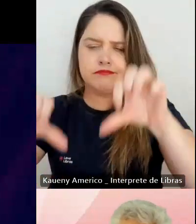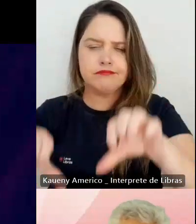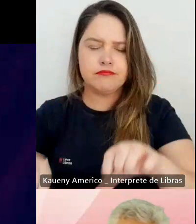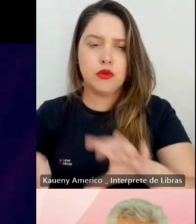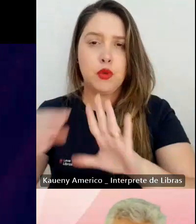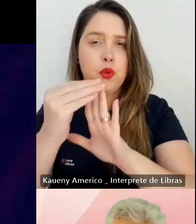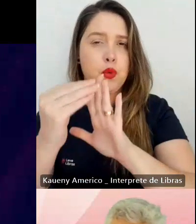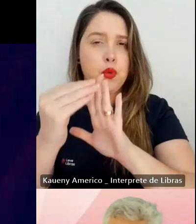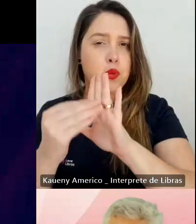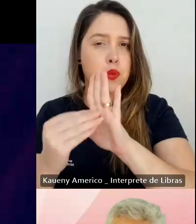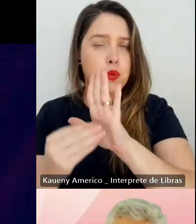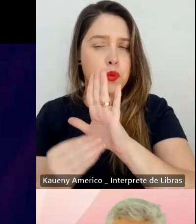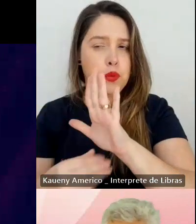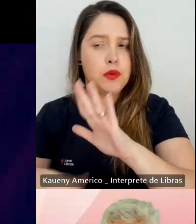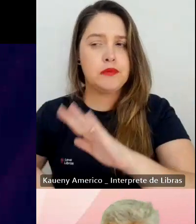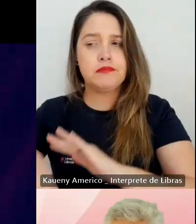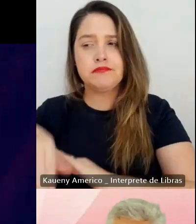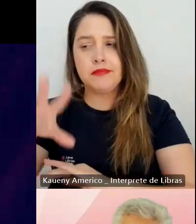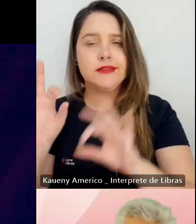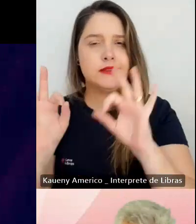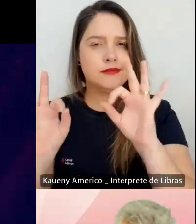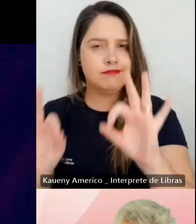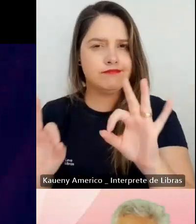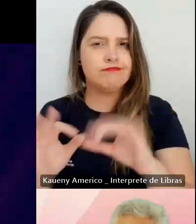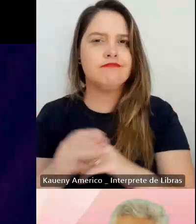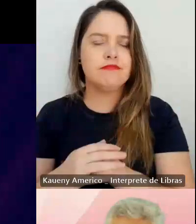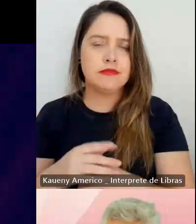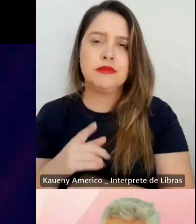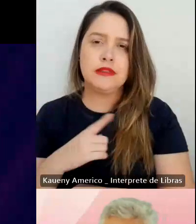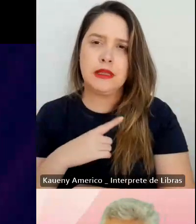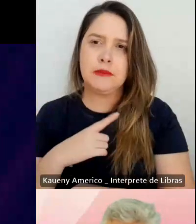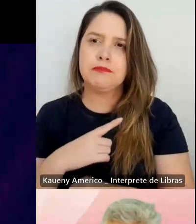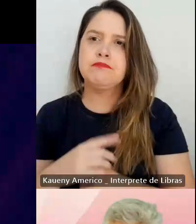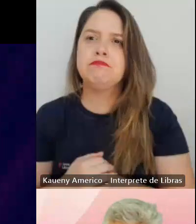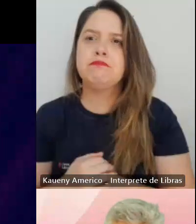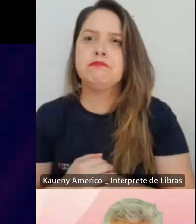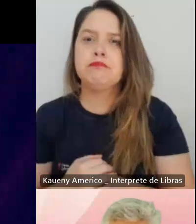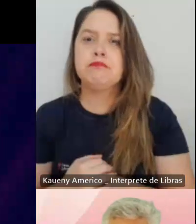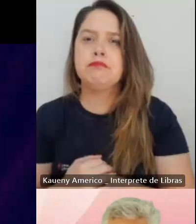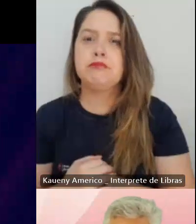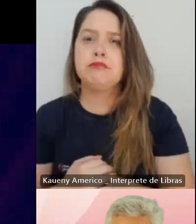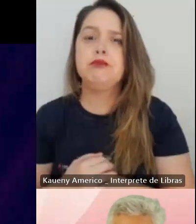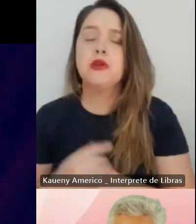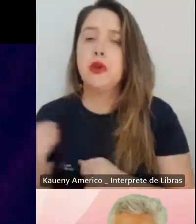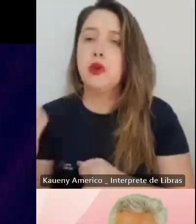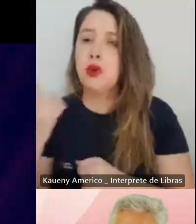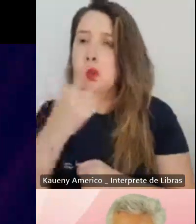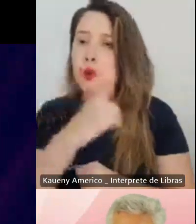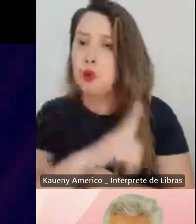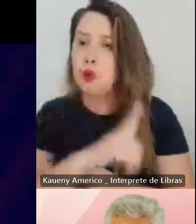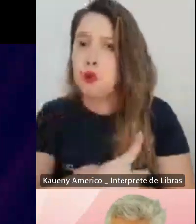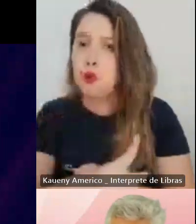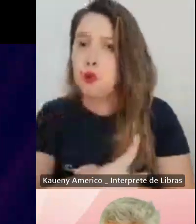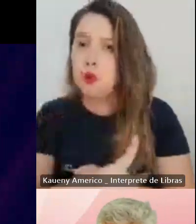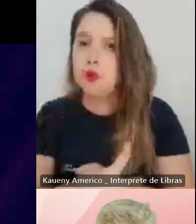sendo mais feitos, ainda a gente tem conseguido muito bem